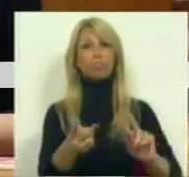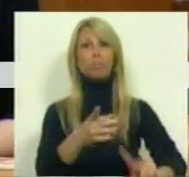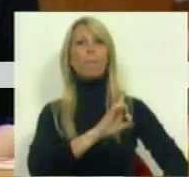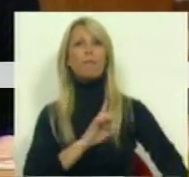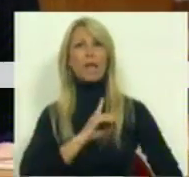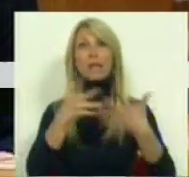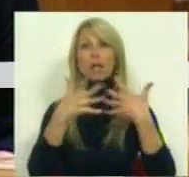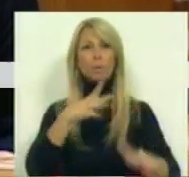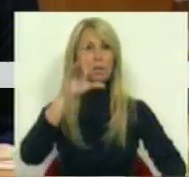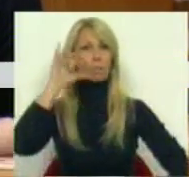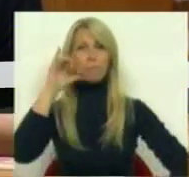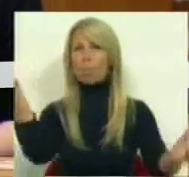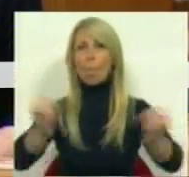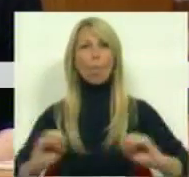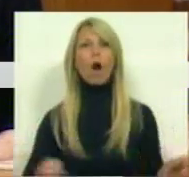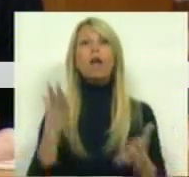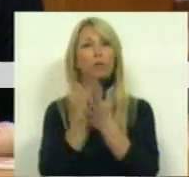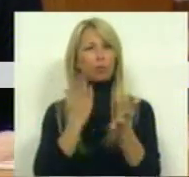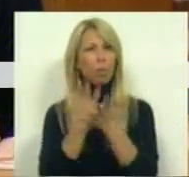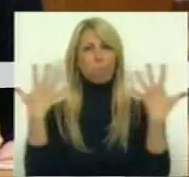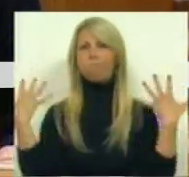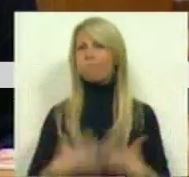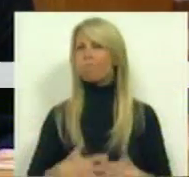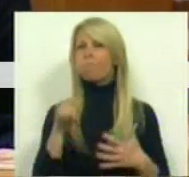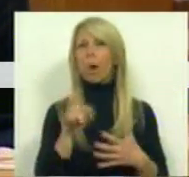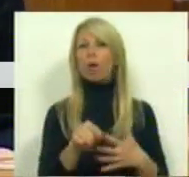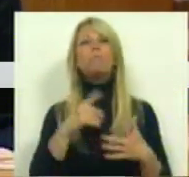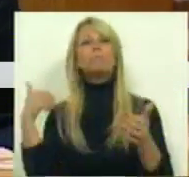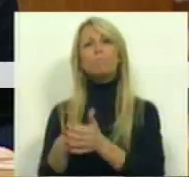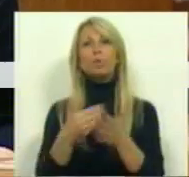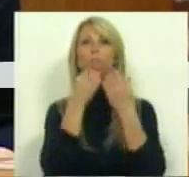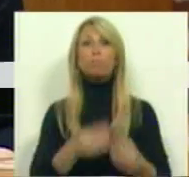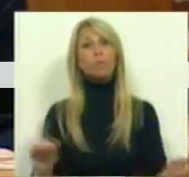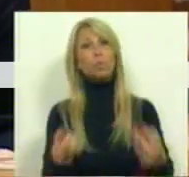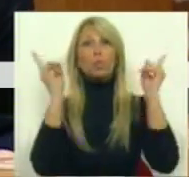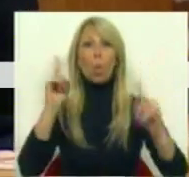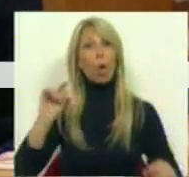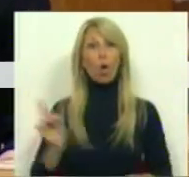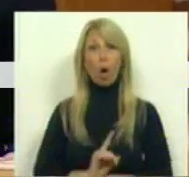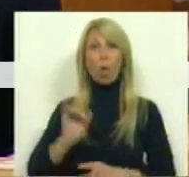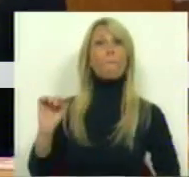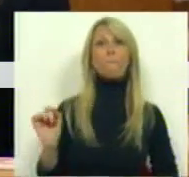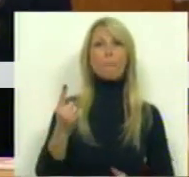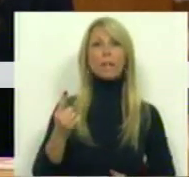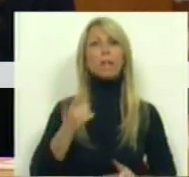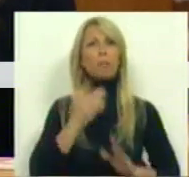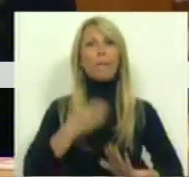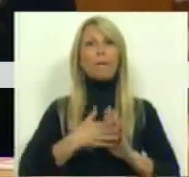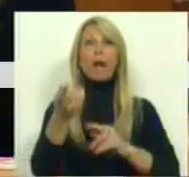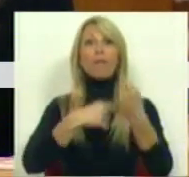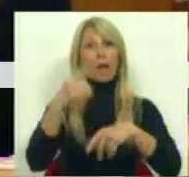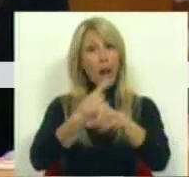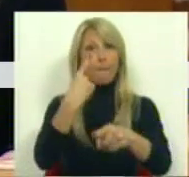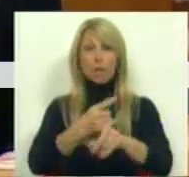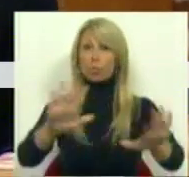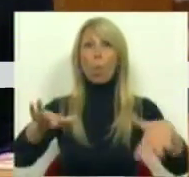transparência, estudos duvidosos, processo tortuoso desde o início, pressa de vender a qualquer preço, mesmo quando os valores de